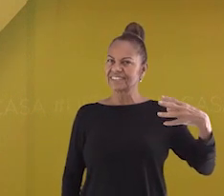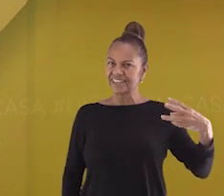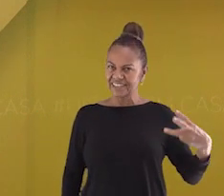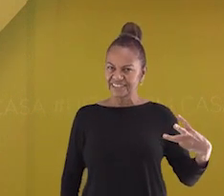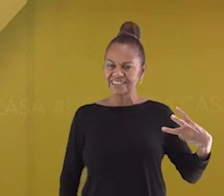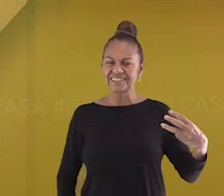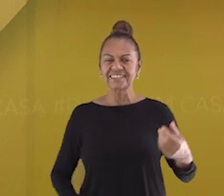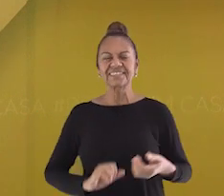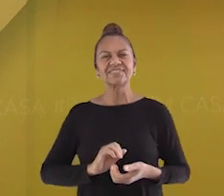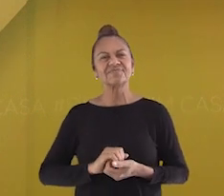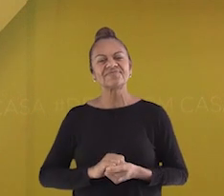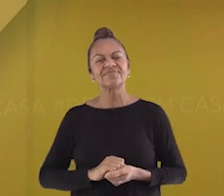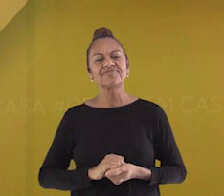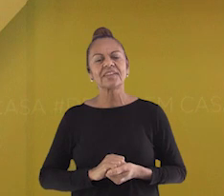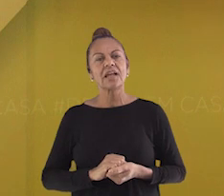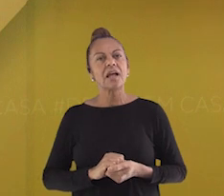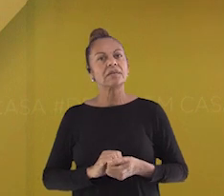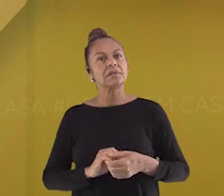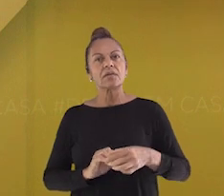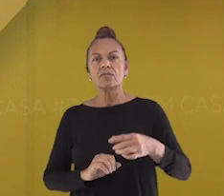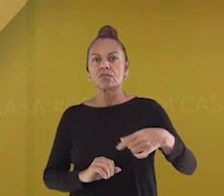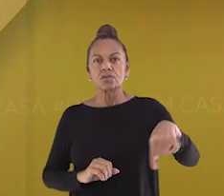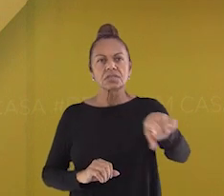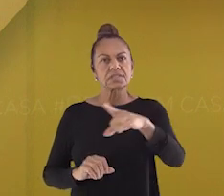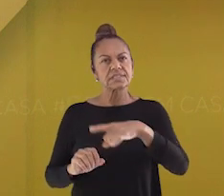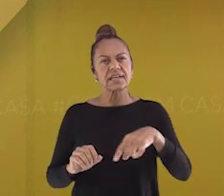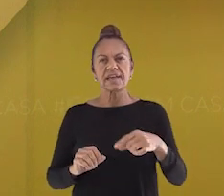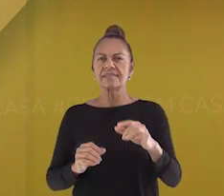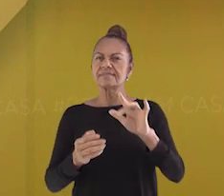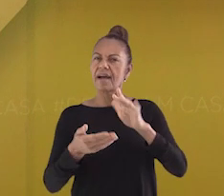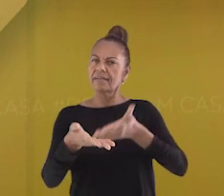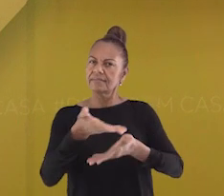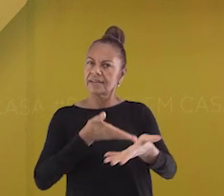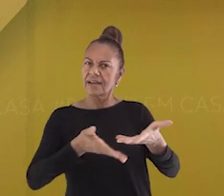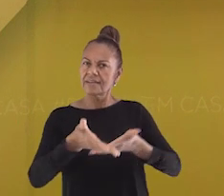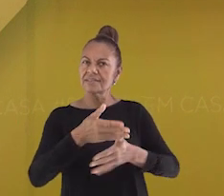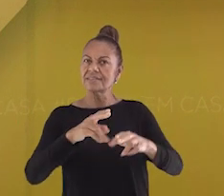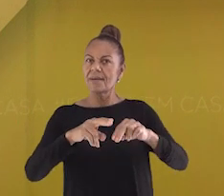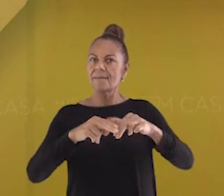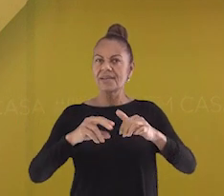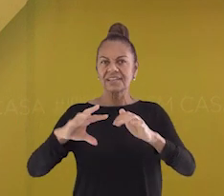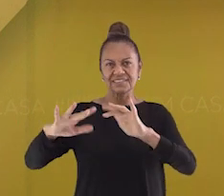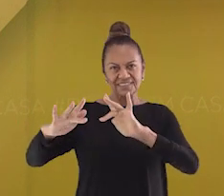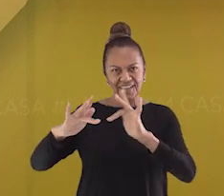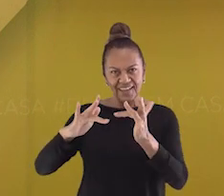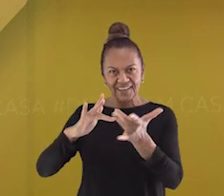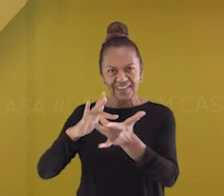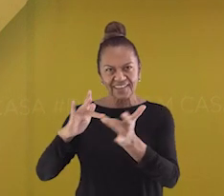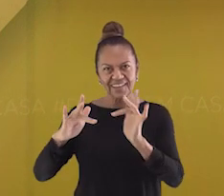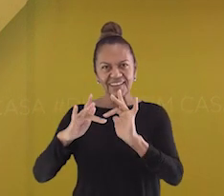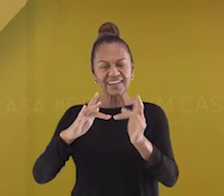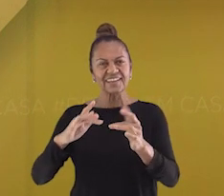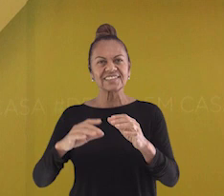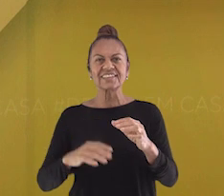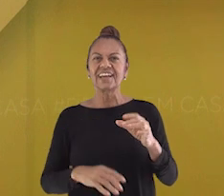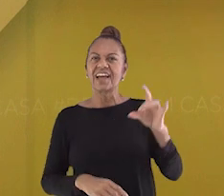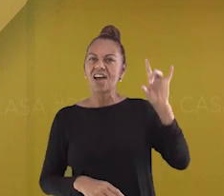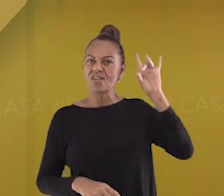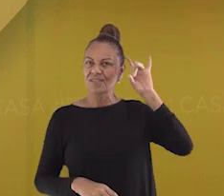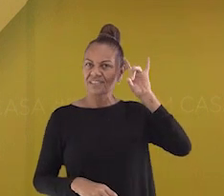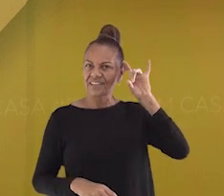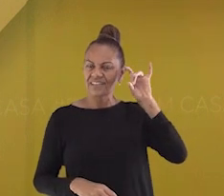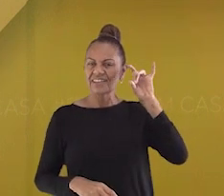996610143. Não deixem de interagir conosco em nossas redes sociais.